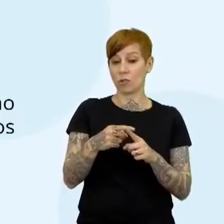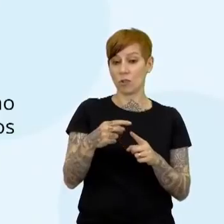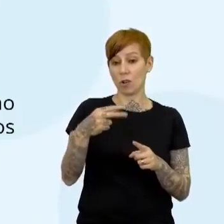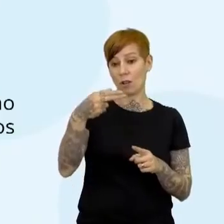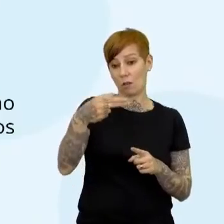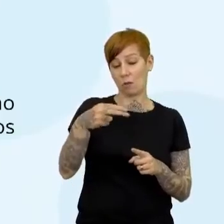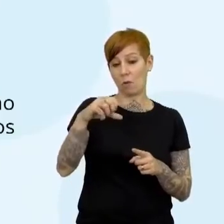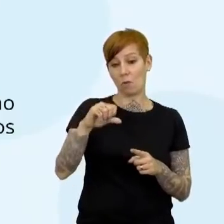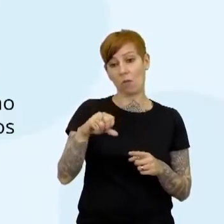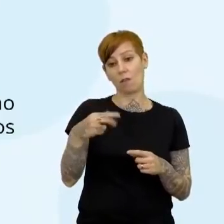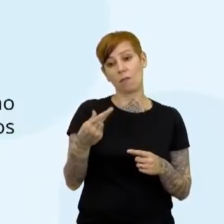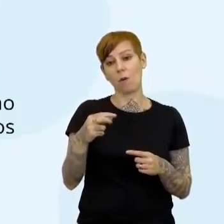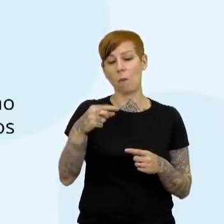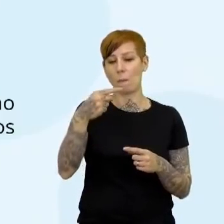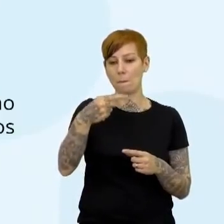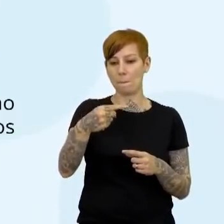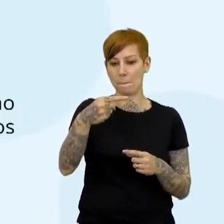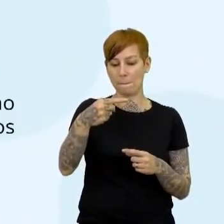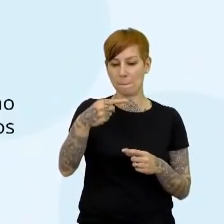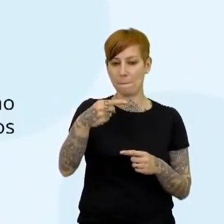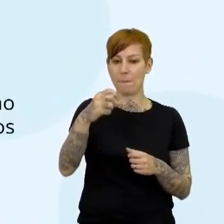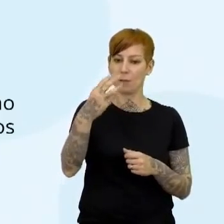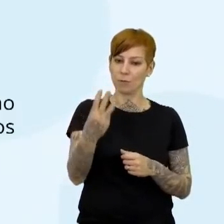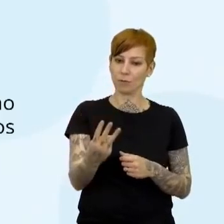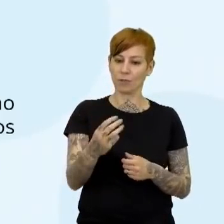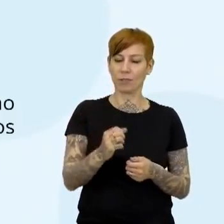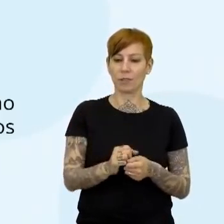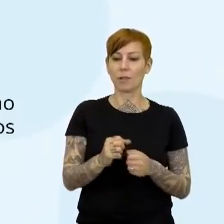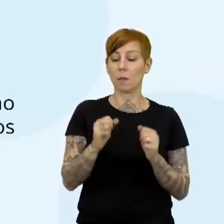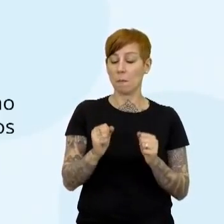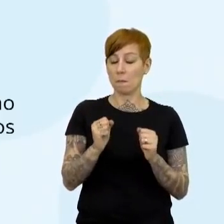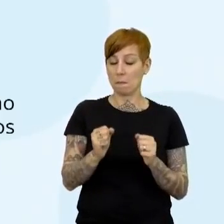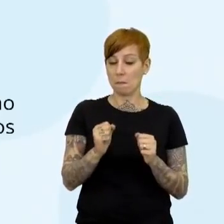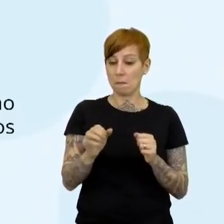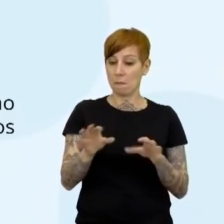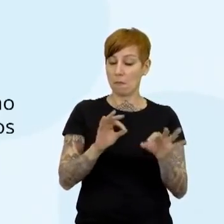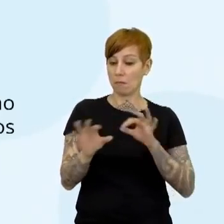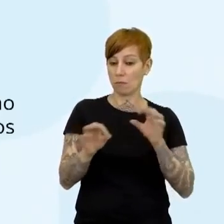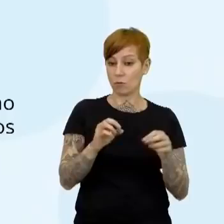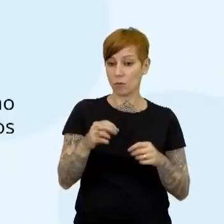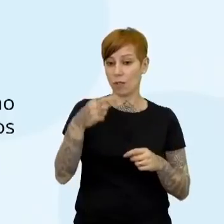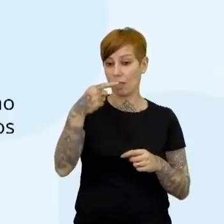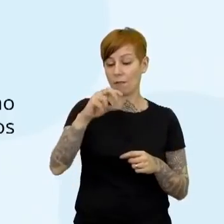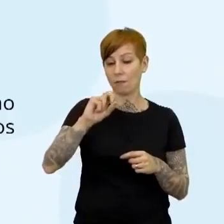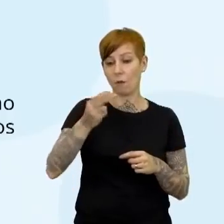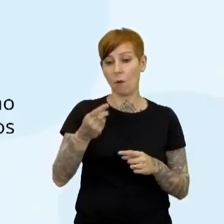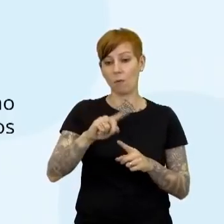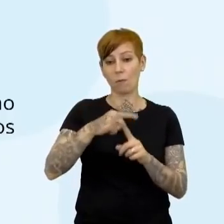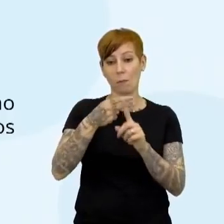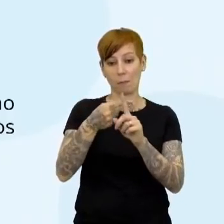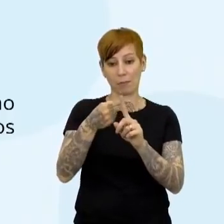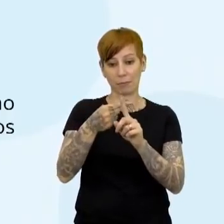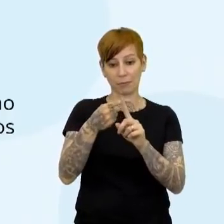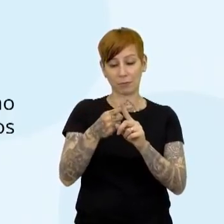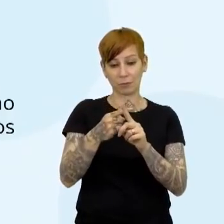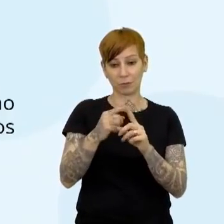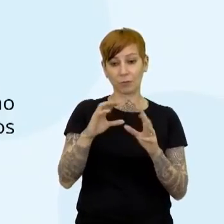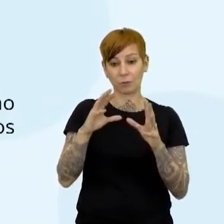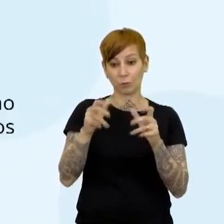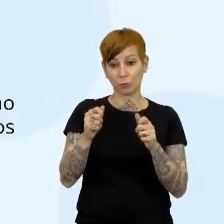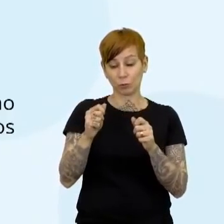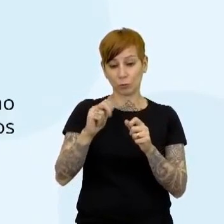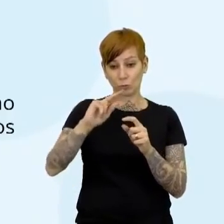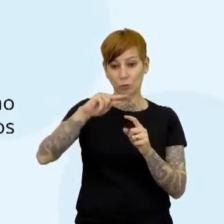ou menos três né a gente sempre vai considerar O negativo eo positivo porque porque todo mundo elevado ao quadrado